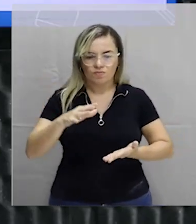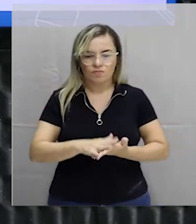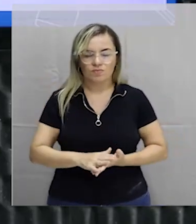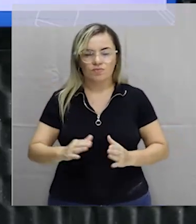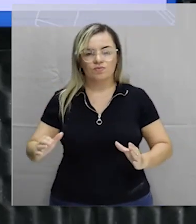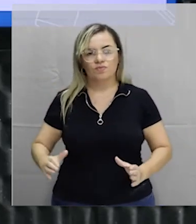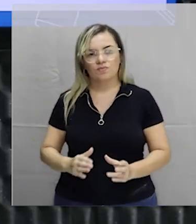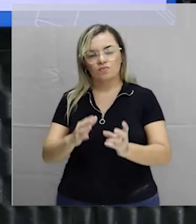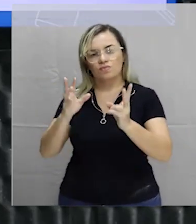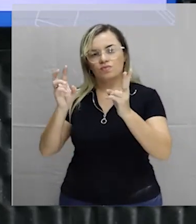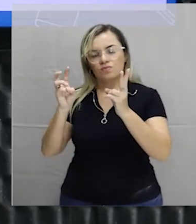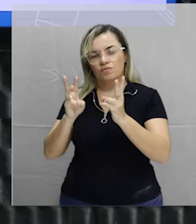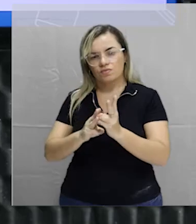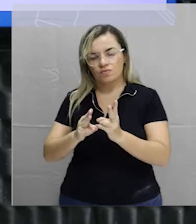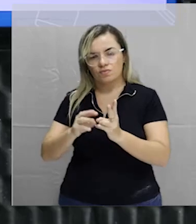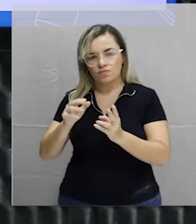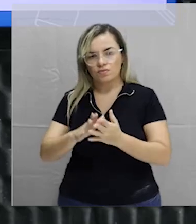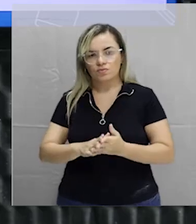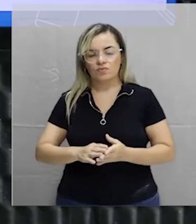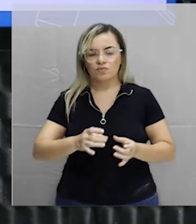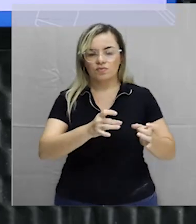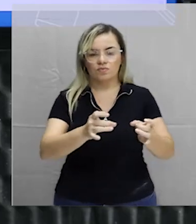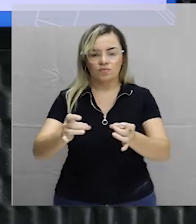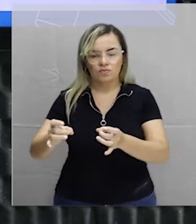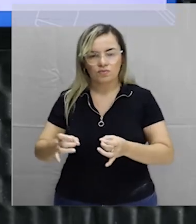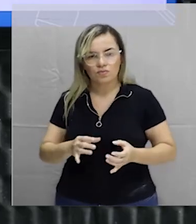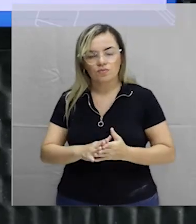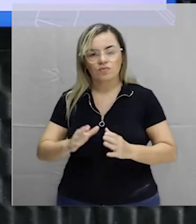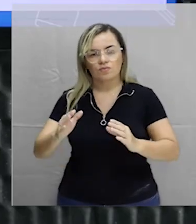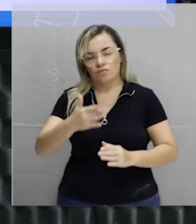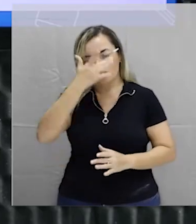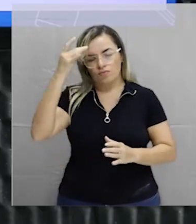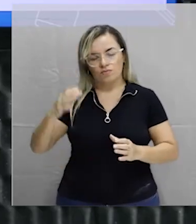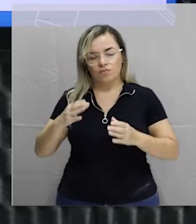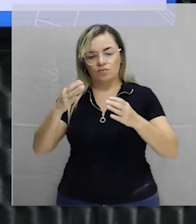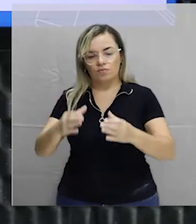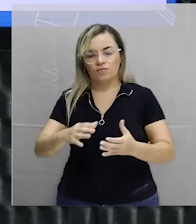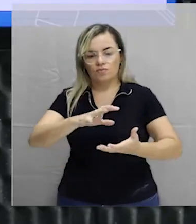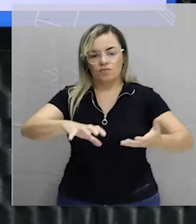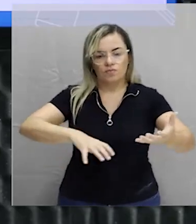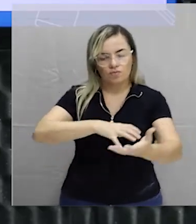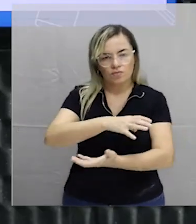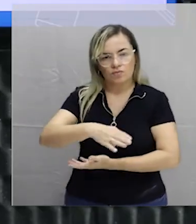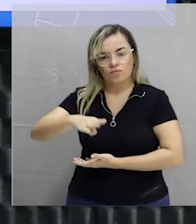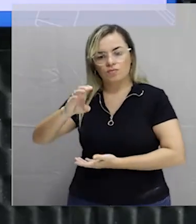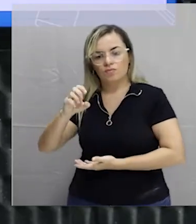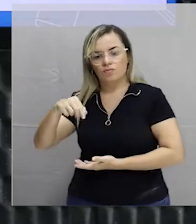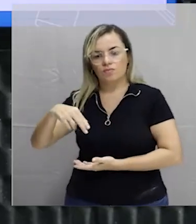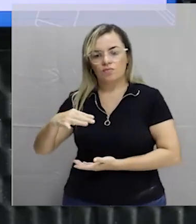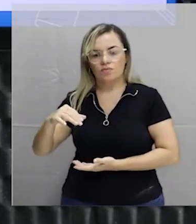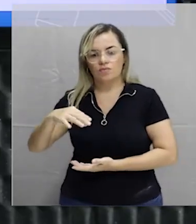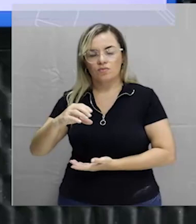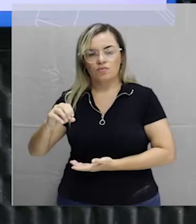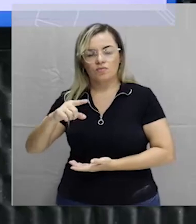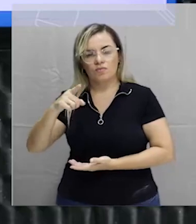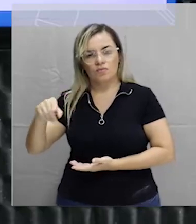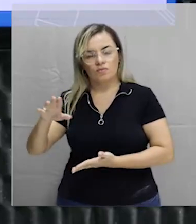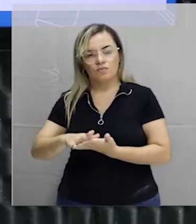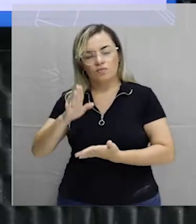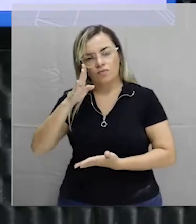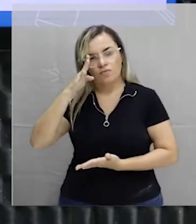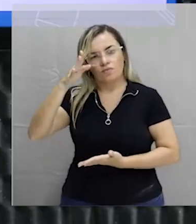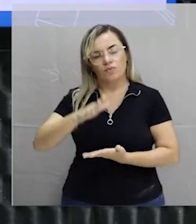colonos e comerciantes locais pela Revolta de Beckman, ou na Revolta de Beckman, a